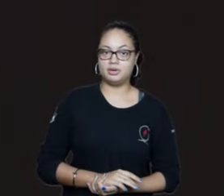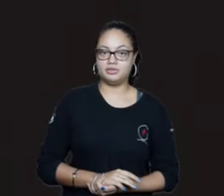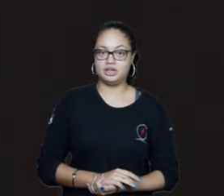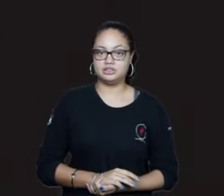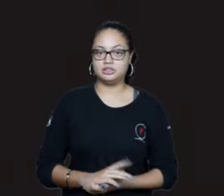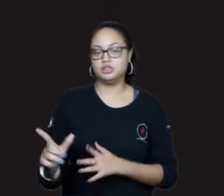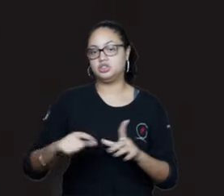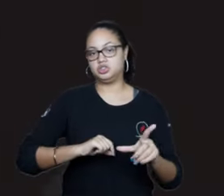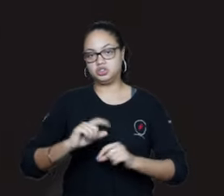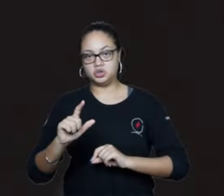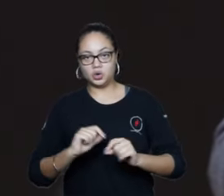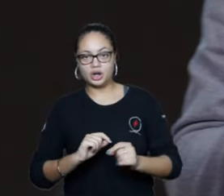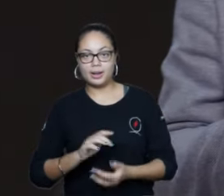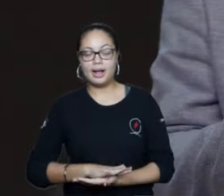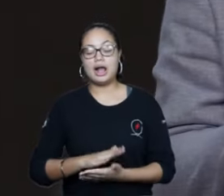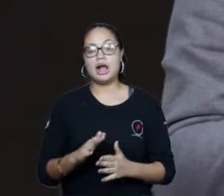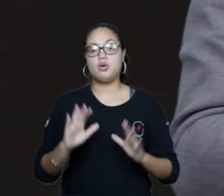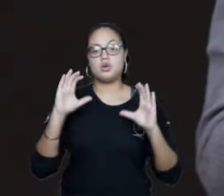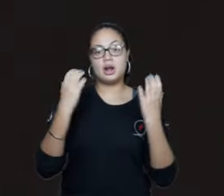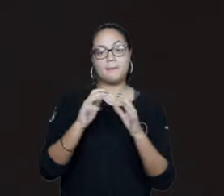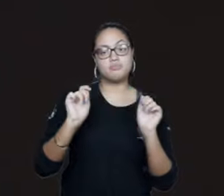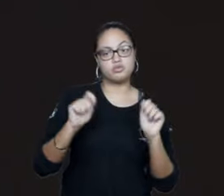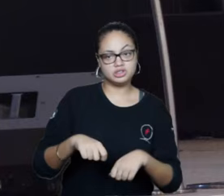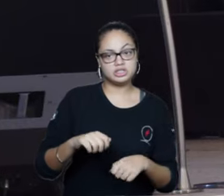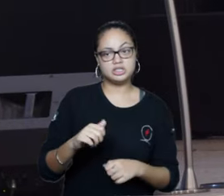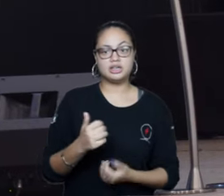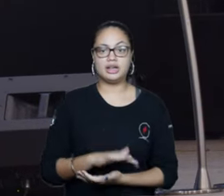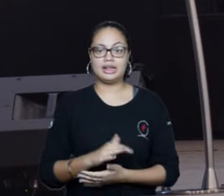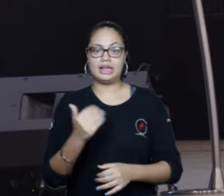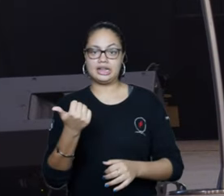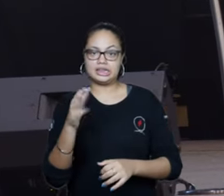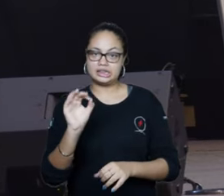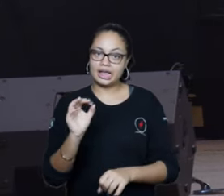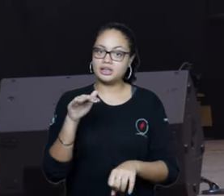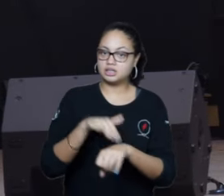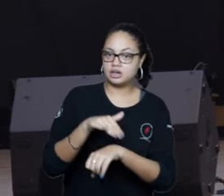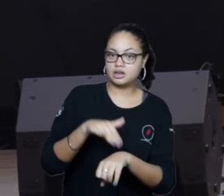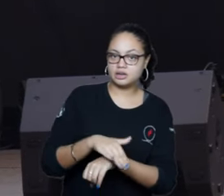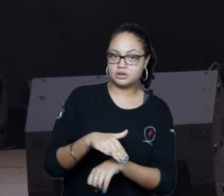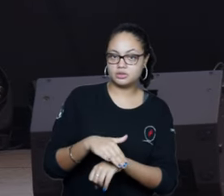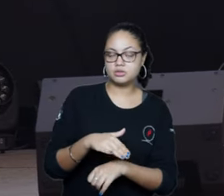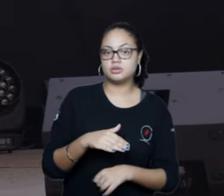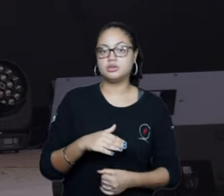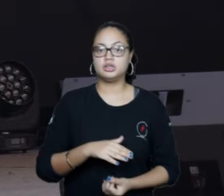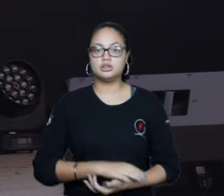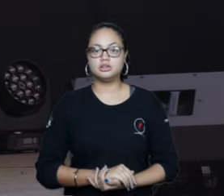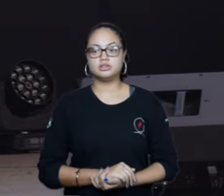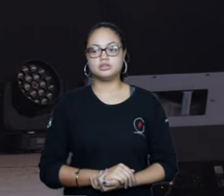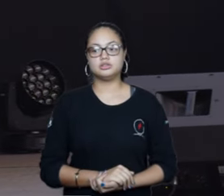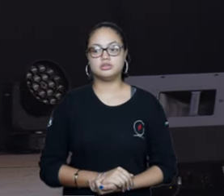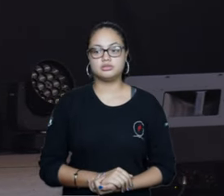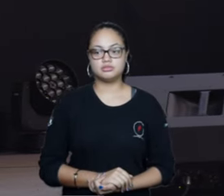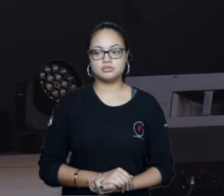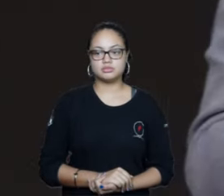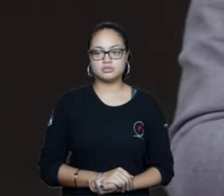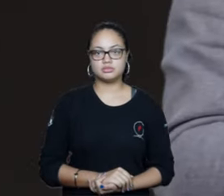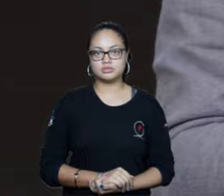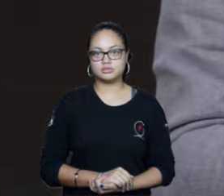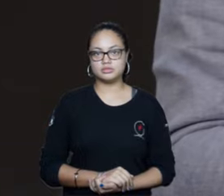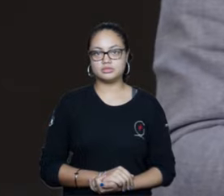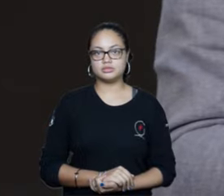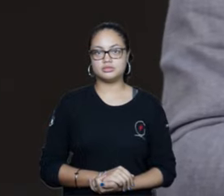até 10:30 da noite eu nunca fiz cruzada além de duas horas porque o povo em pé e